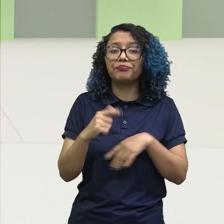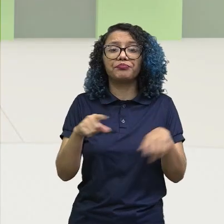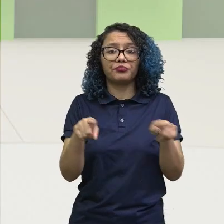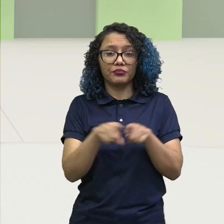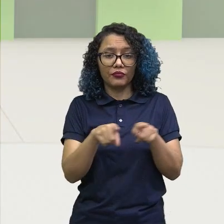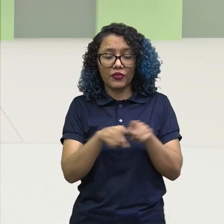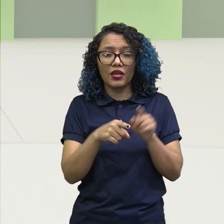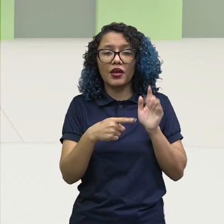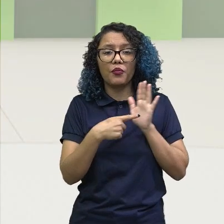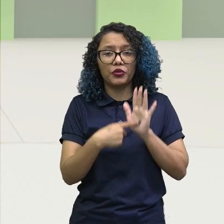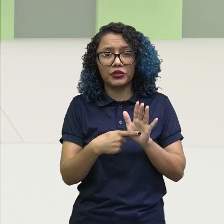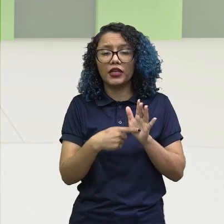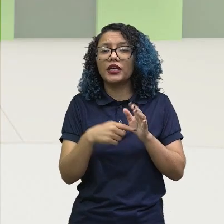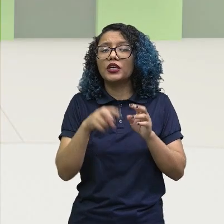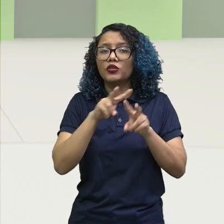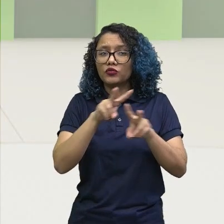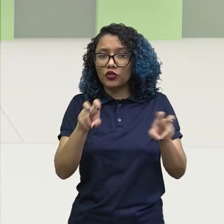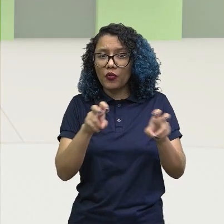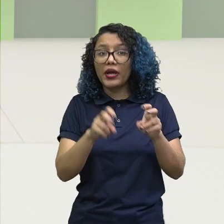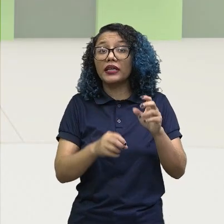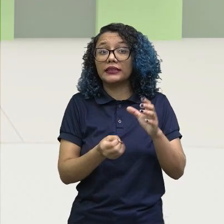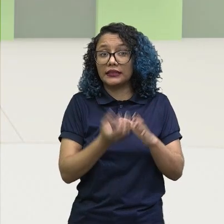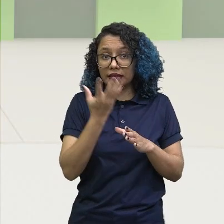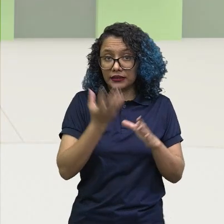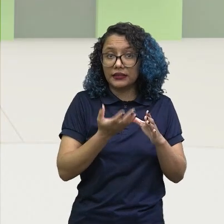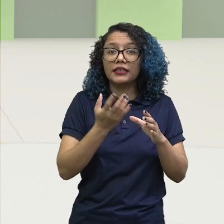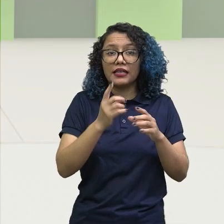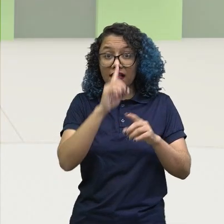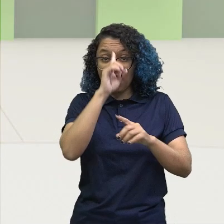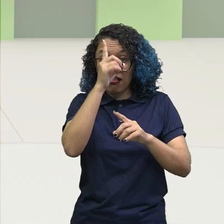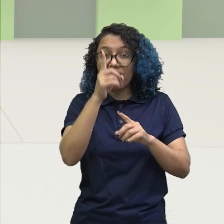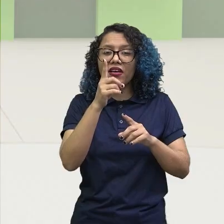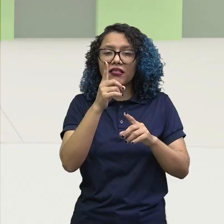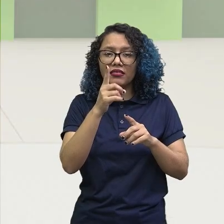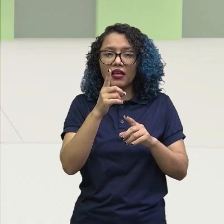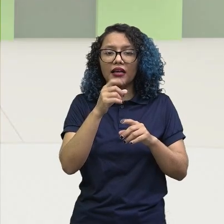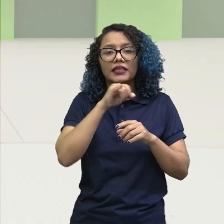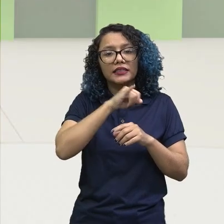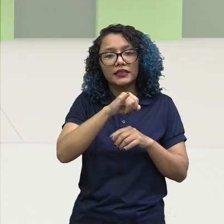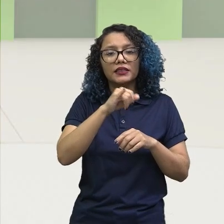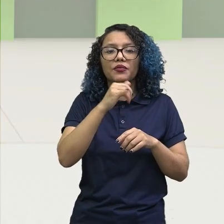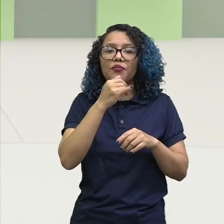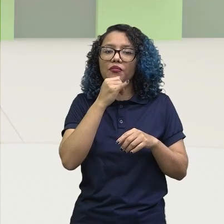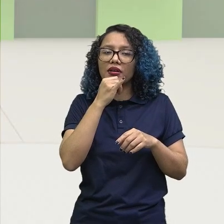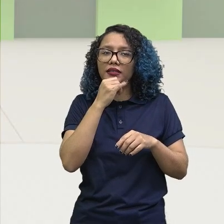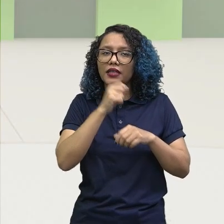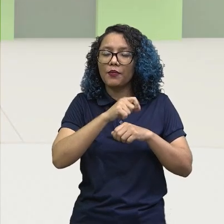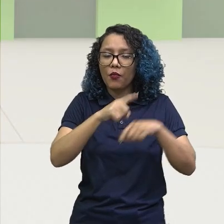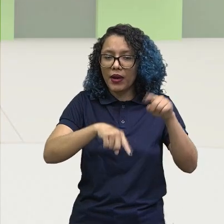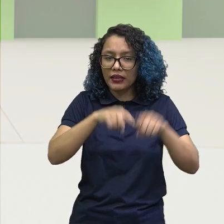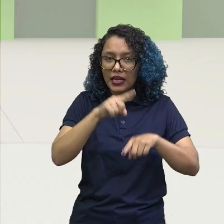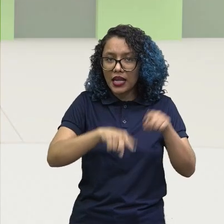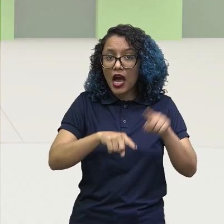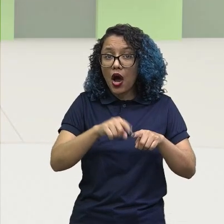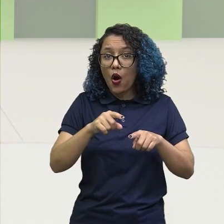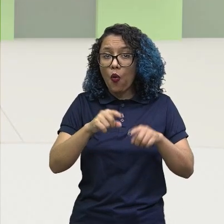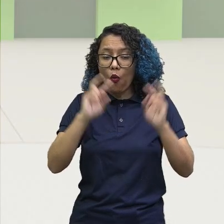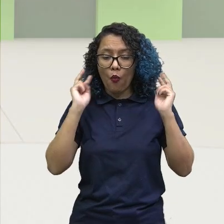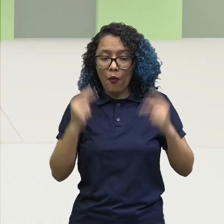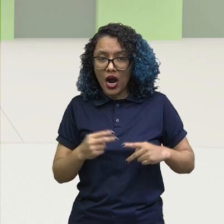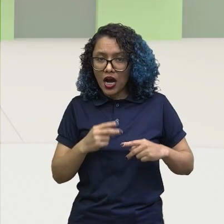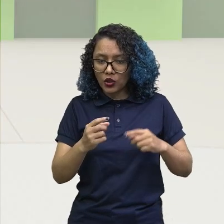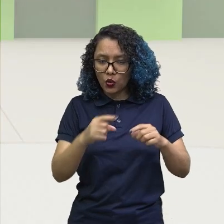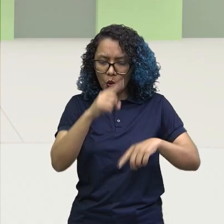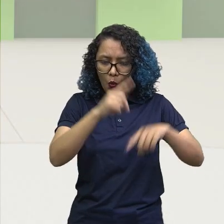também as artificiais, quando são emitidas por aparelhos construídos pelo homem, como